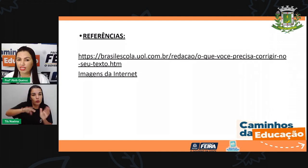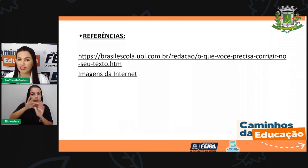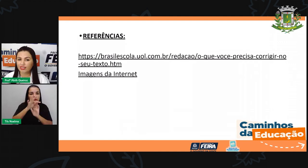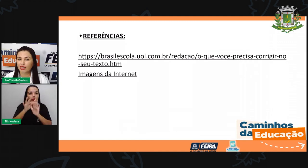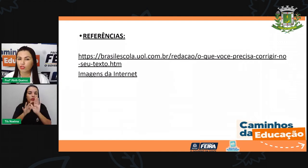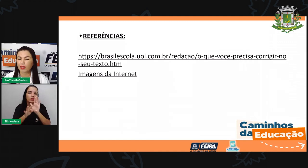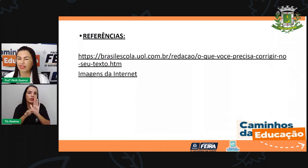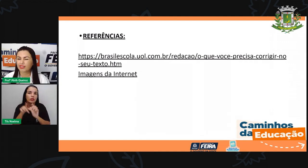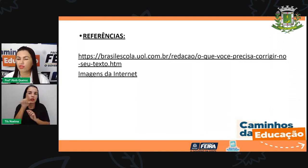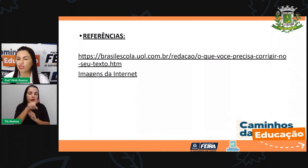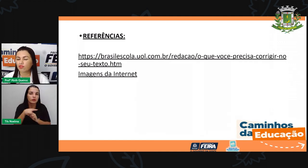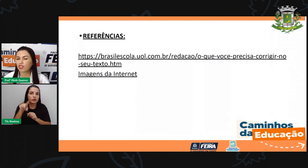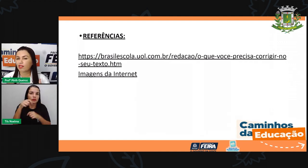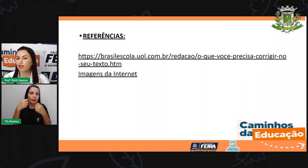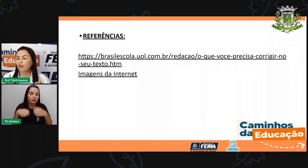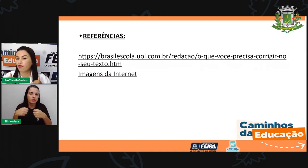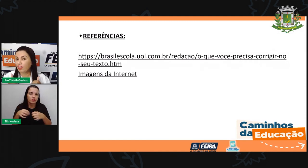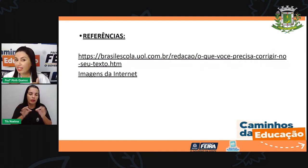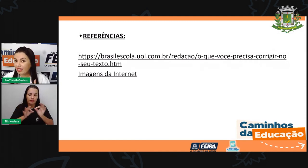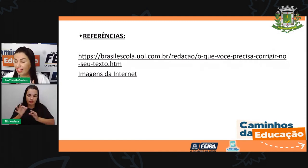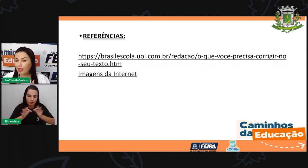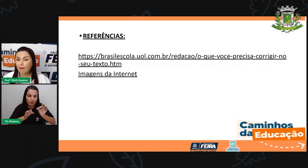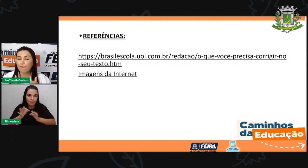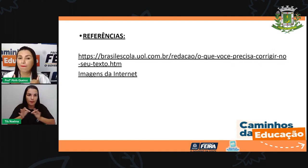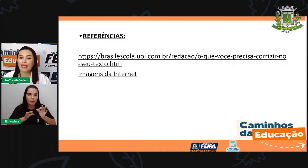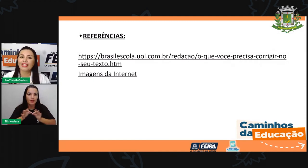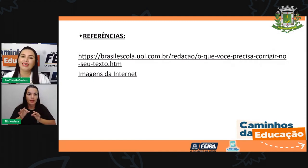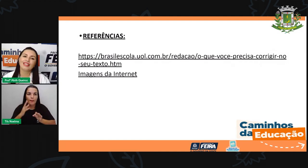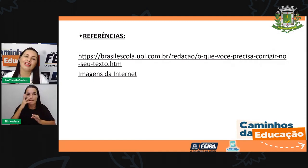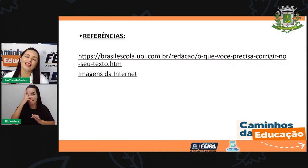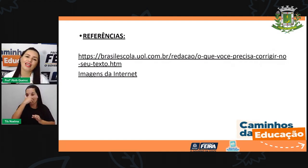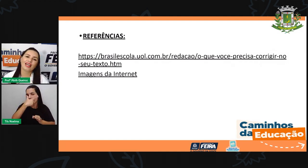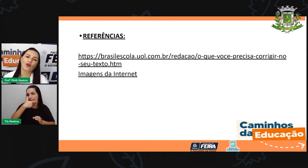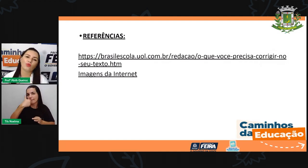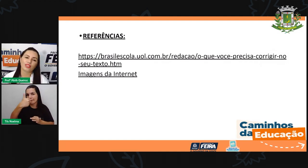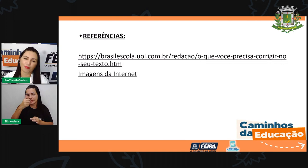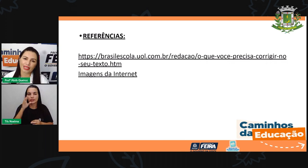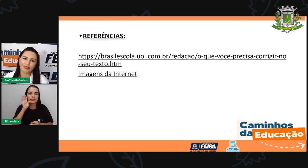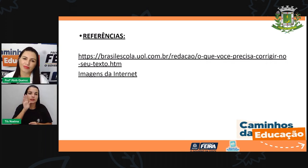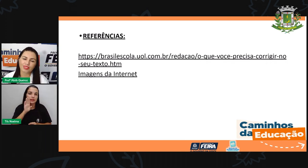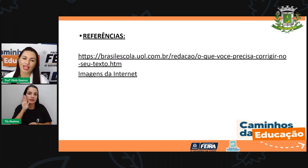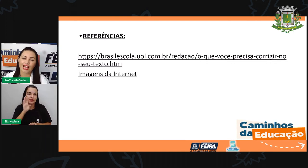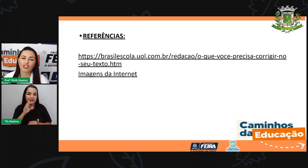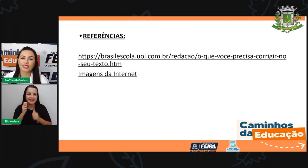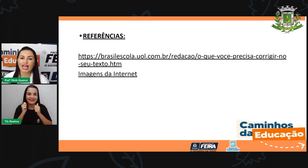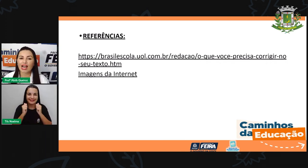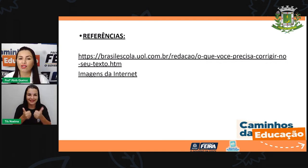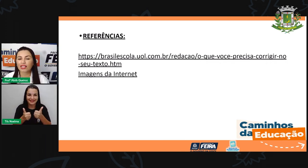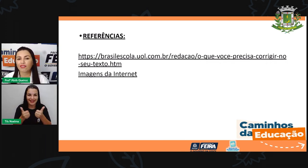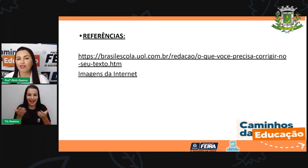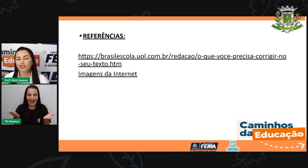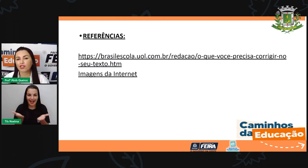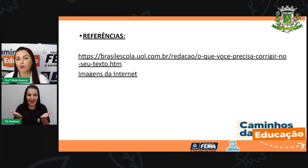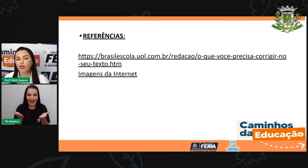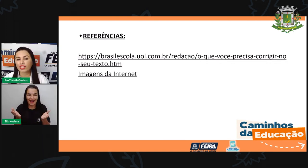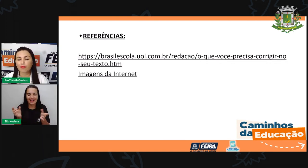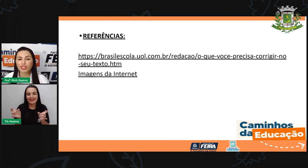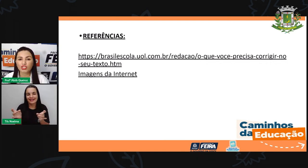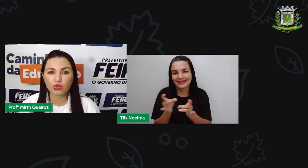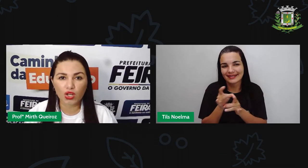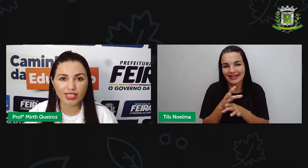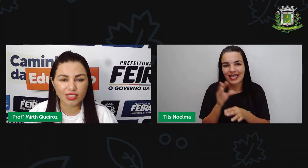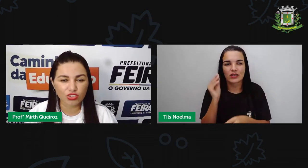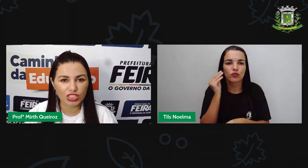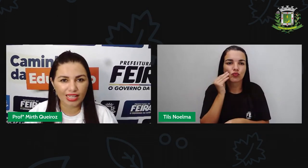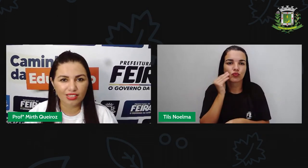ajustes necessários. Para que seu texto fique, né? Bem legal. Tá bem? A nossa aula, ela vai ficando por aqui.